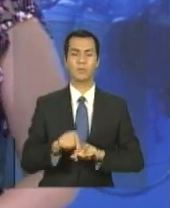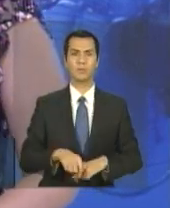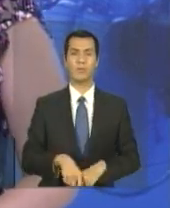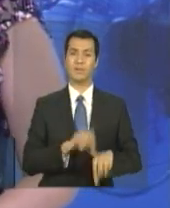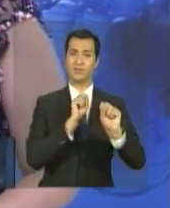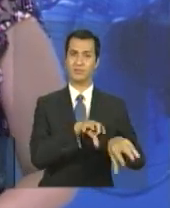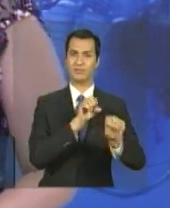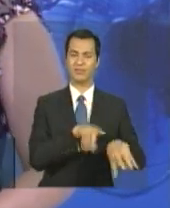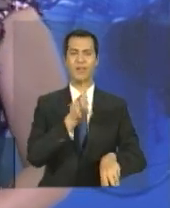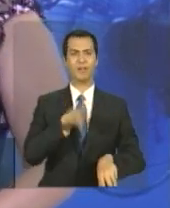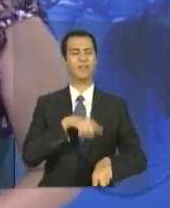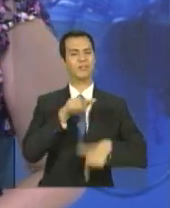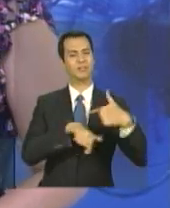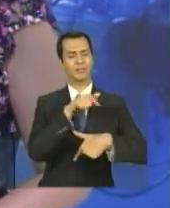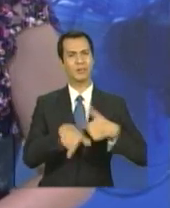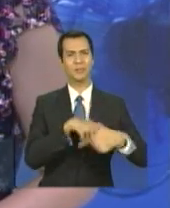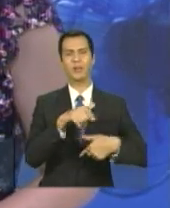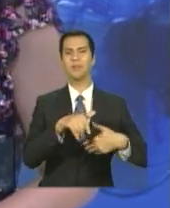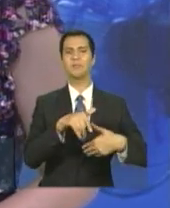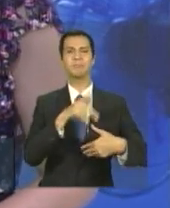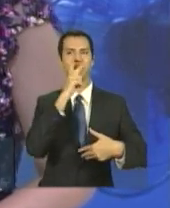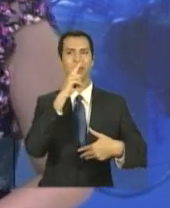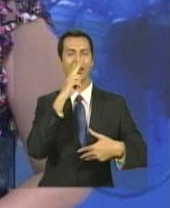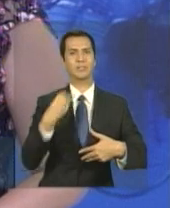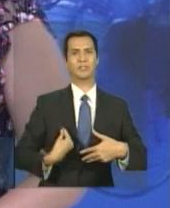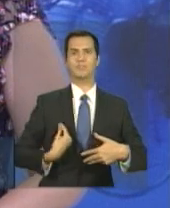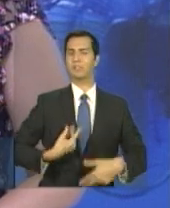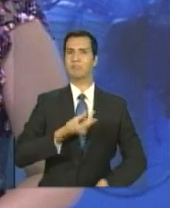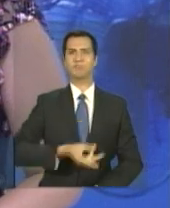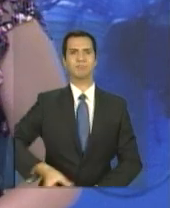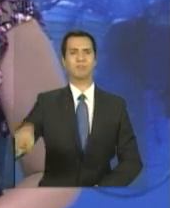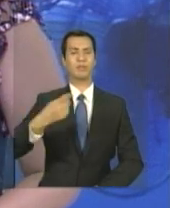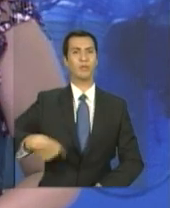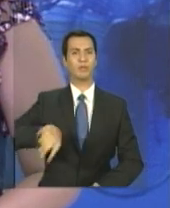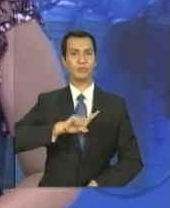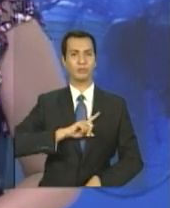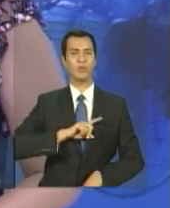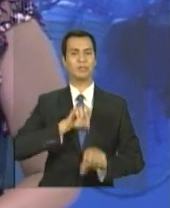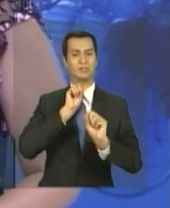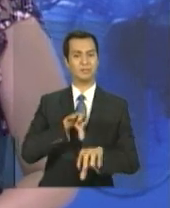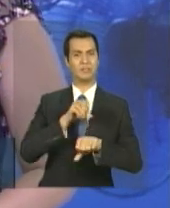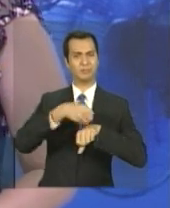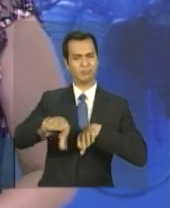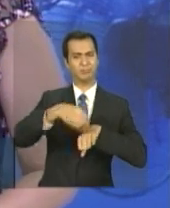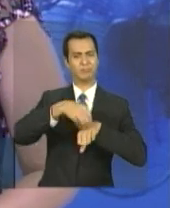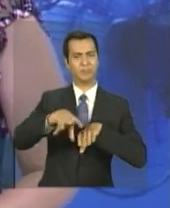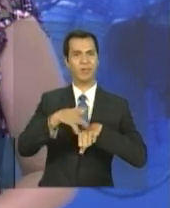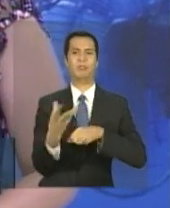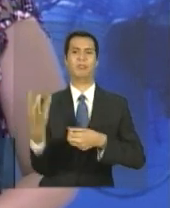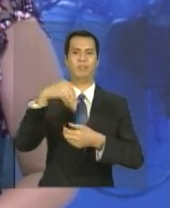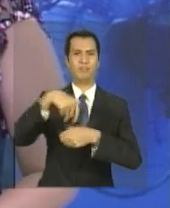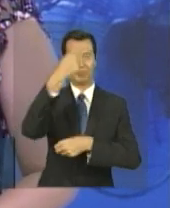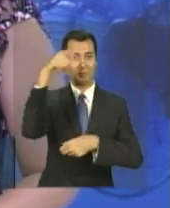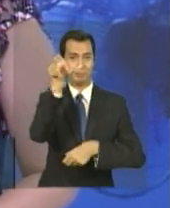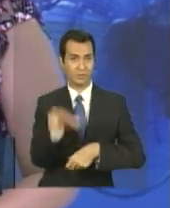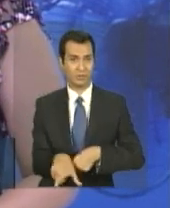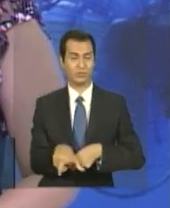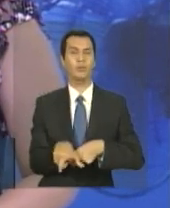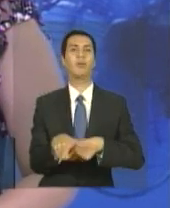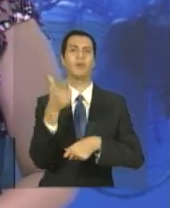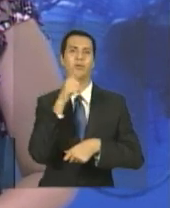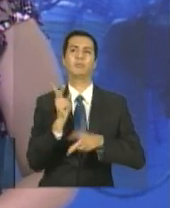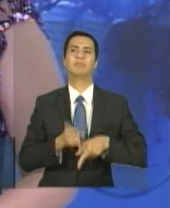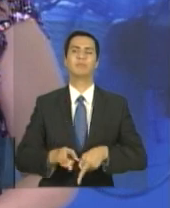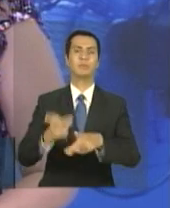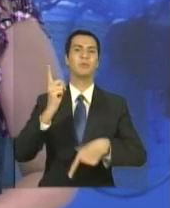de imortalidade. De alguma forma, continuamos a viver naqueles cujos olhos aprenderam a ver o mundo pela